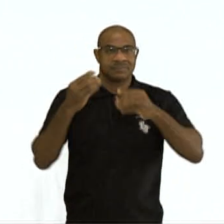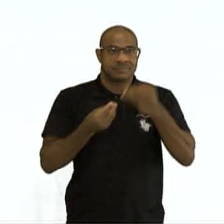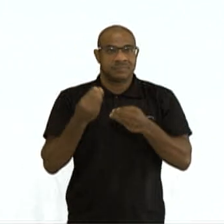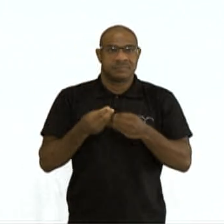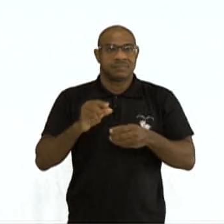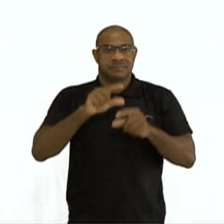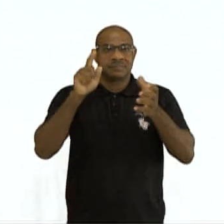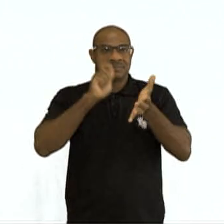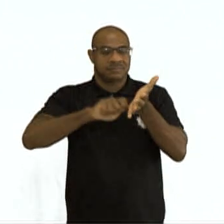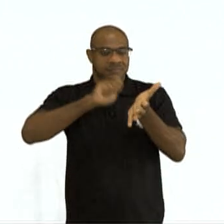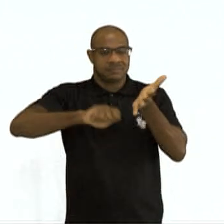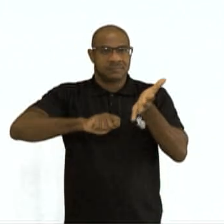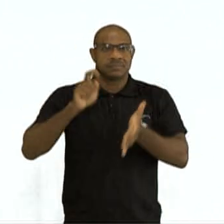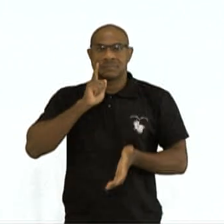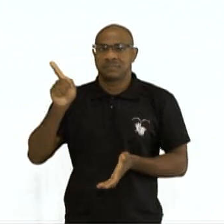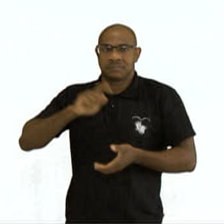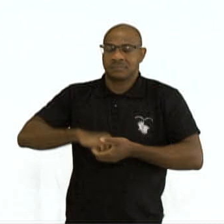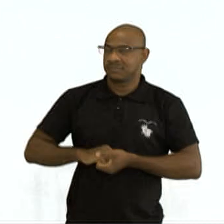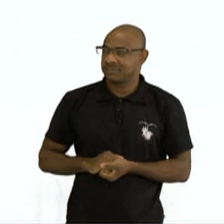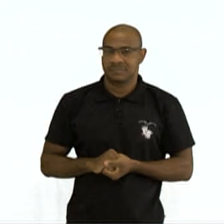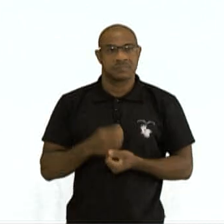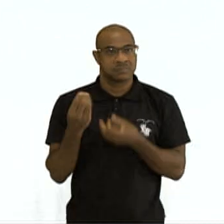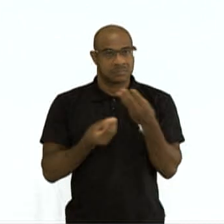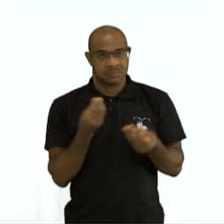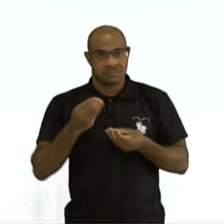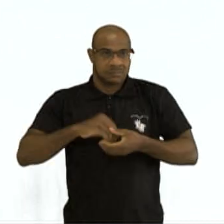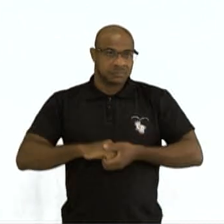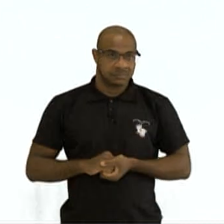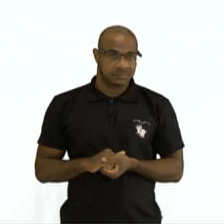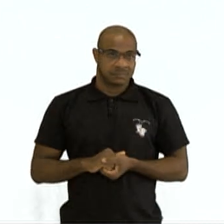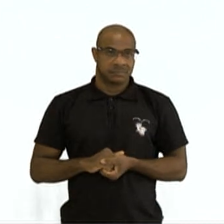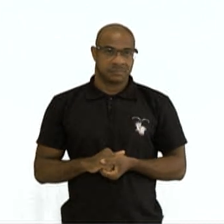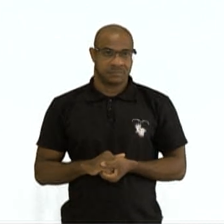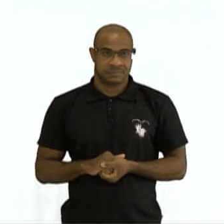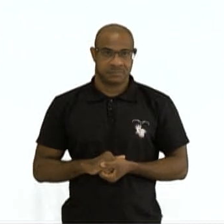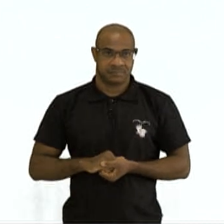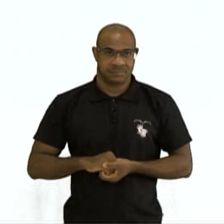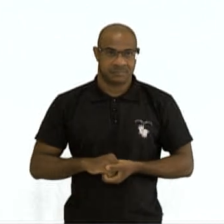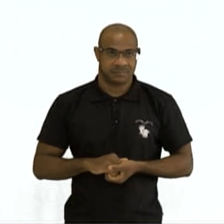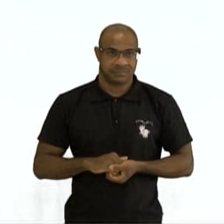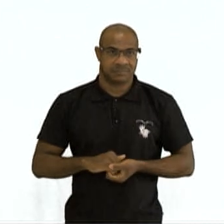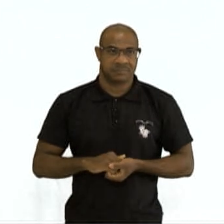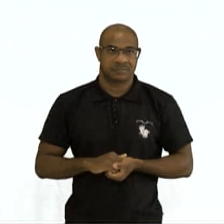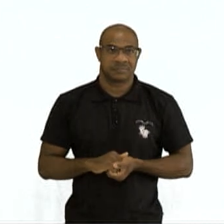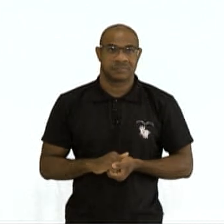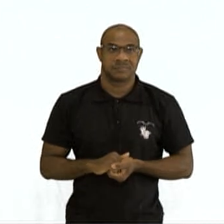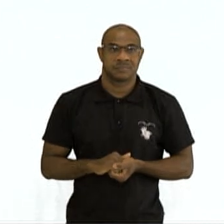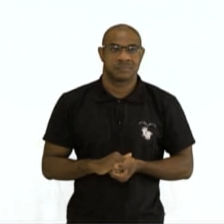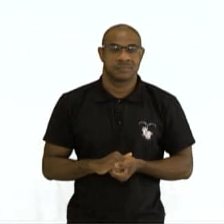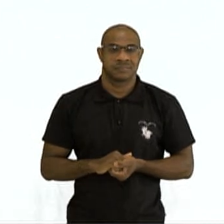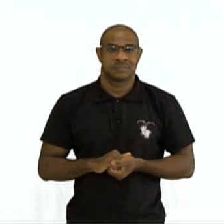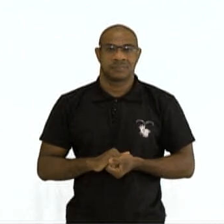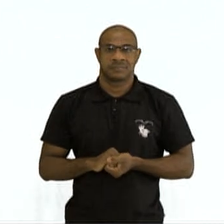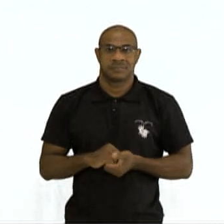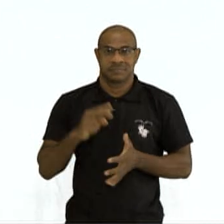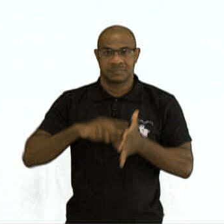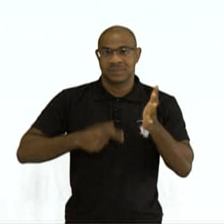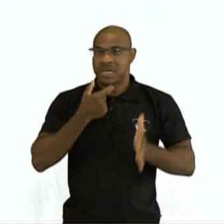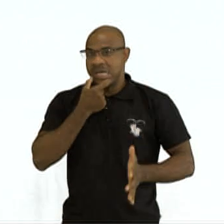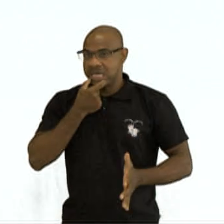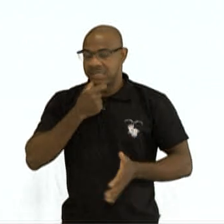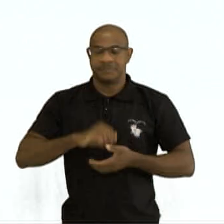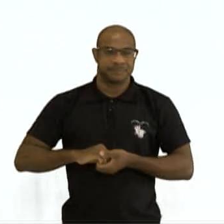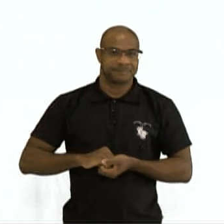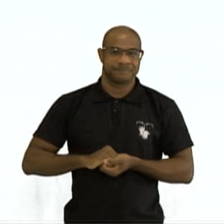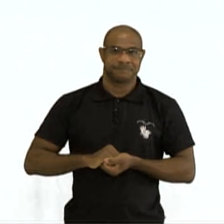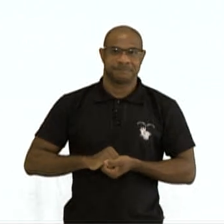Go diving with your scuba diving, professional scuba diving company. What we offer?